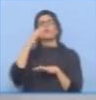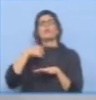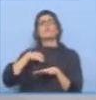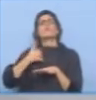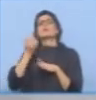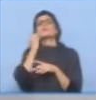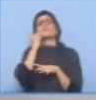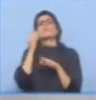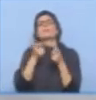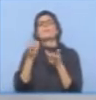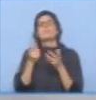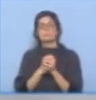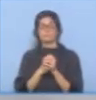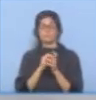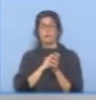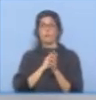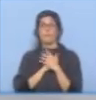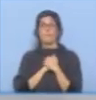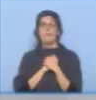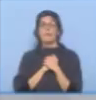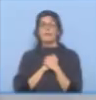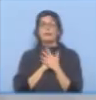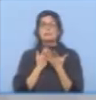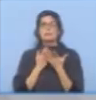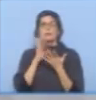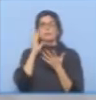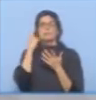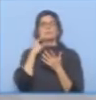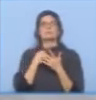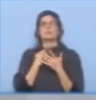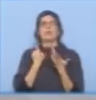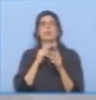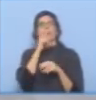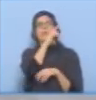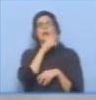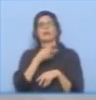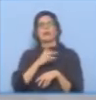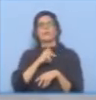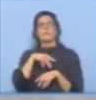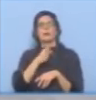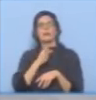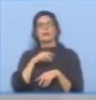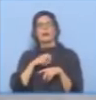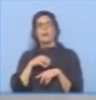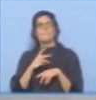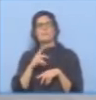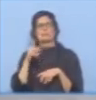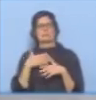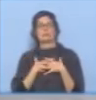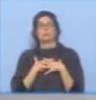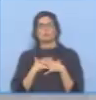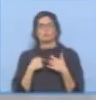3 jovens. Portanto, desde cedo, assim que soubemos que era no Panamá, gostávamos muito, ficámos logo muito entusiasmadas, portanto, decidimos logo